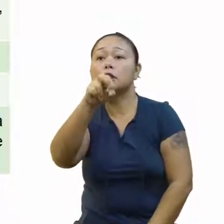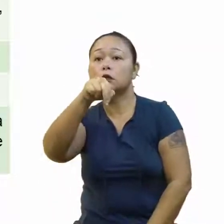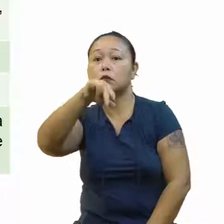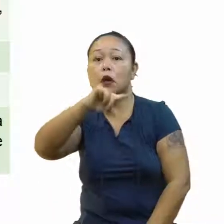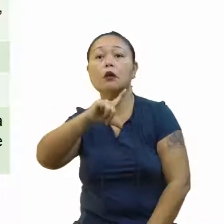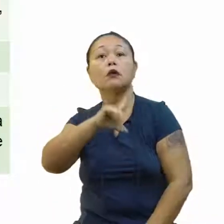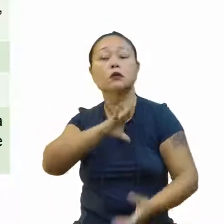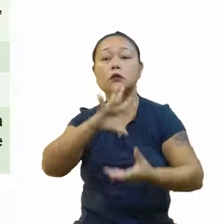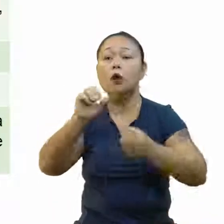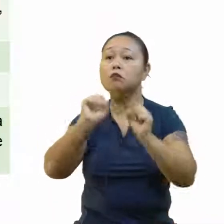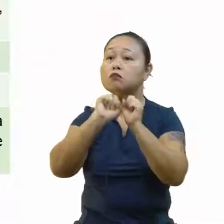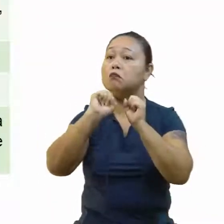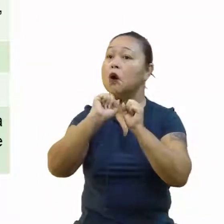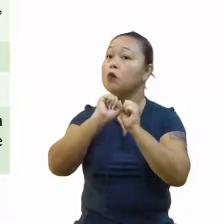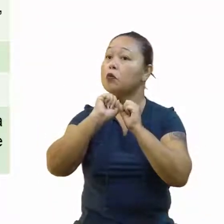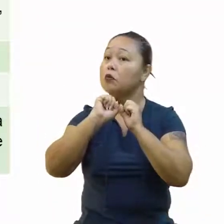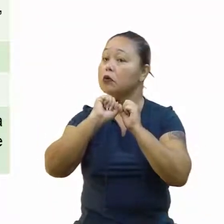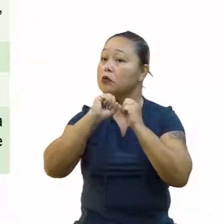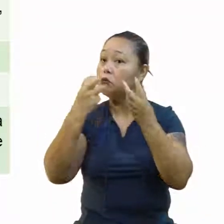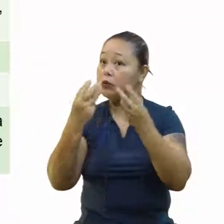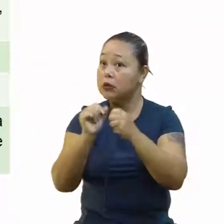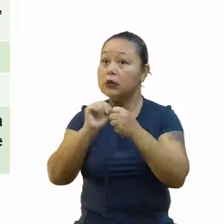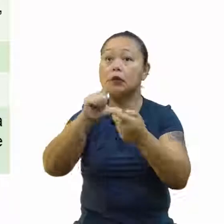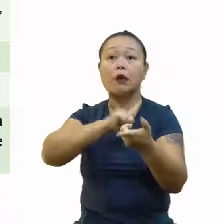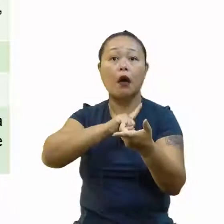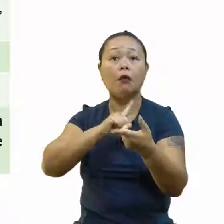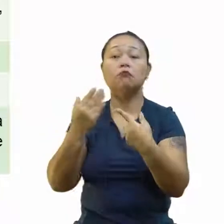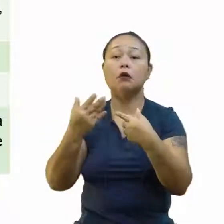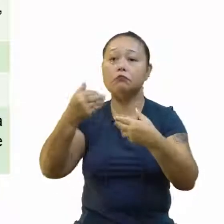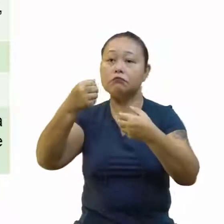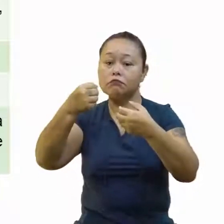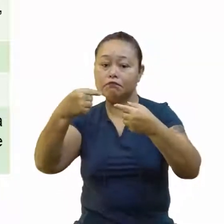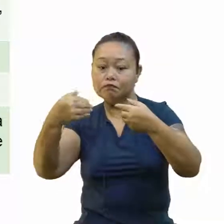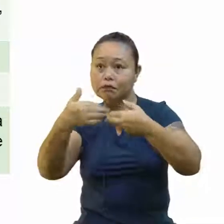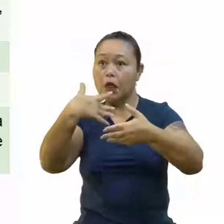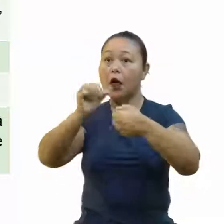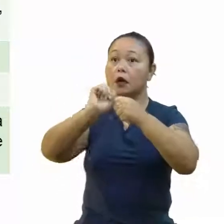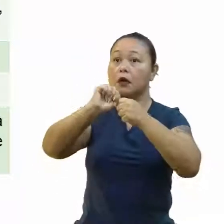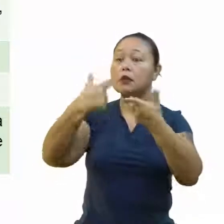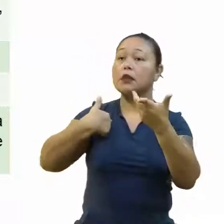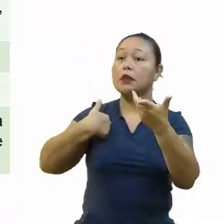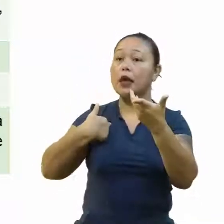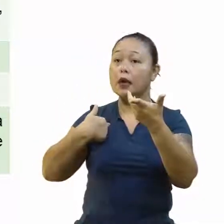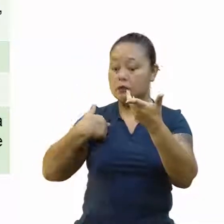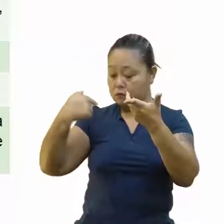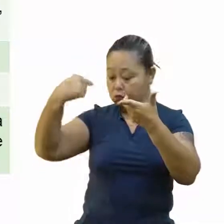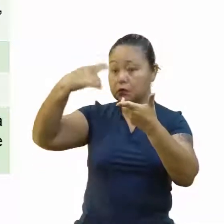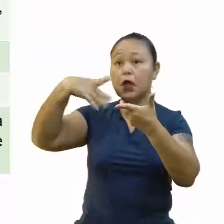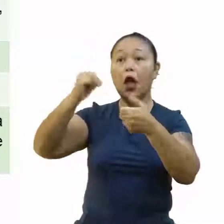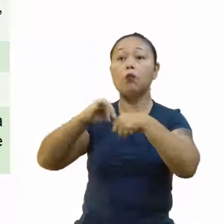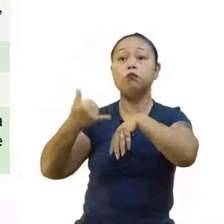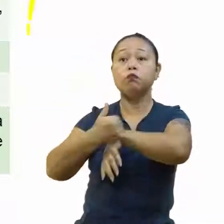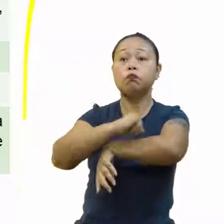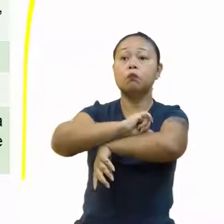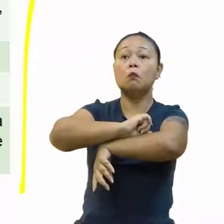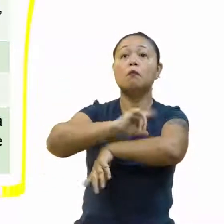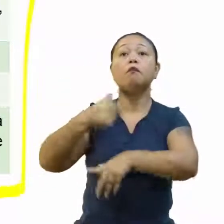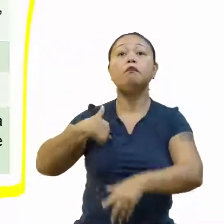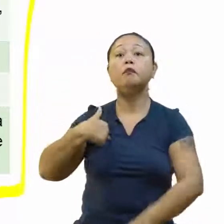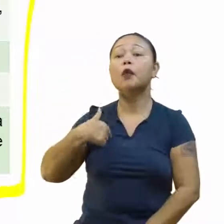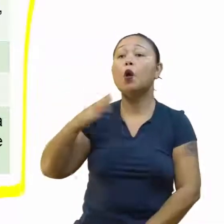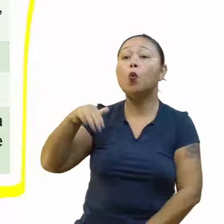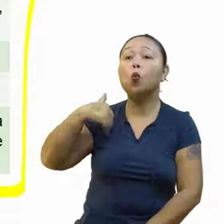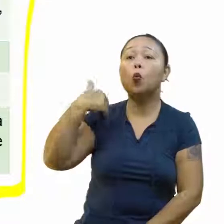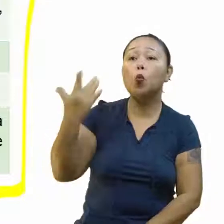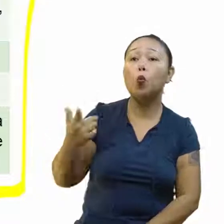interferir, principalmente aí quando você tem quadros de obesidade. A atividade física ela é benéfica para vários tipos